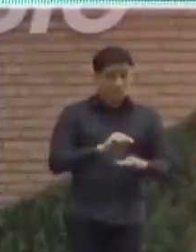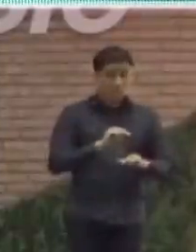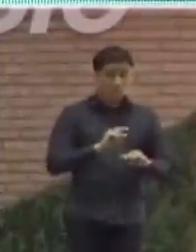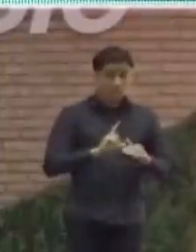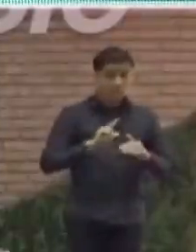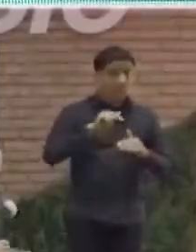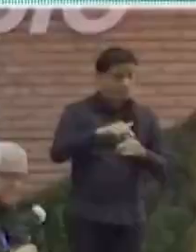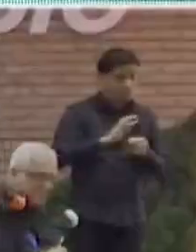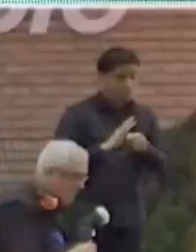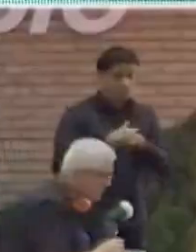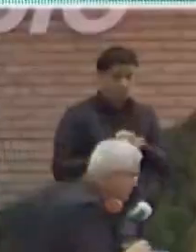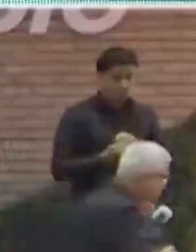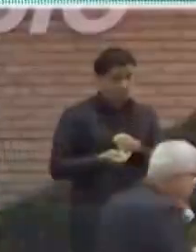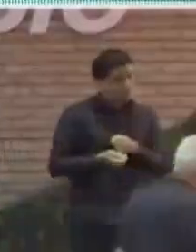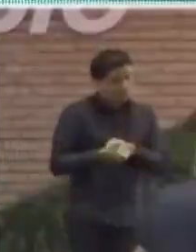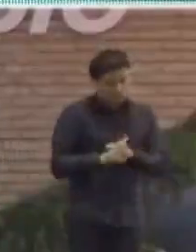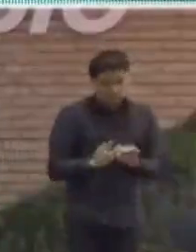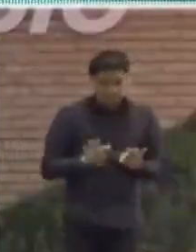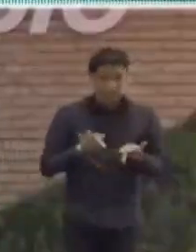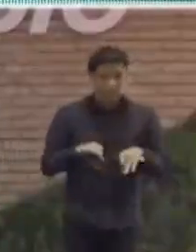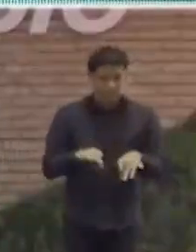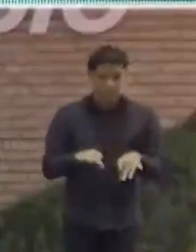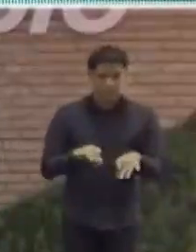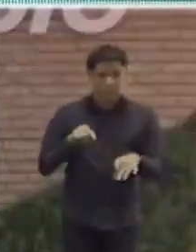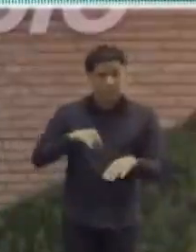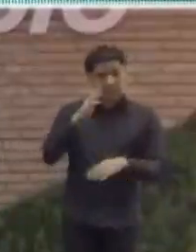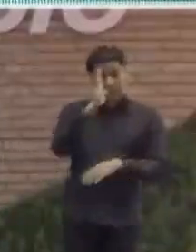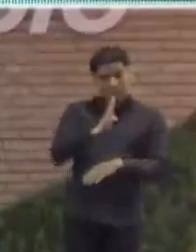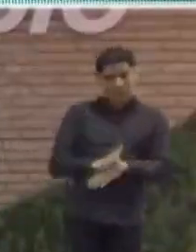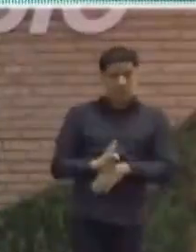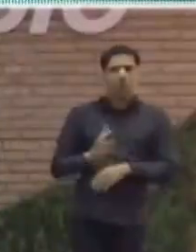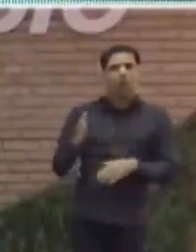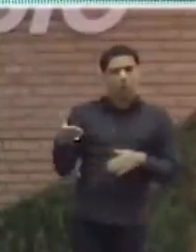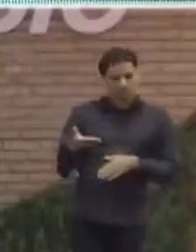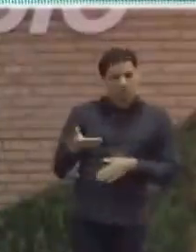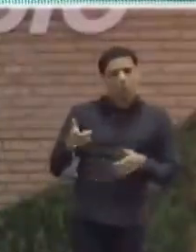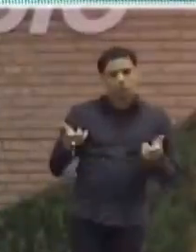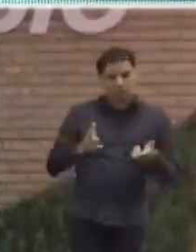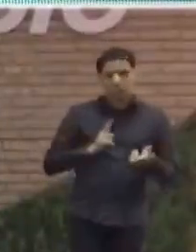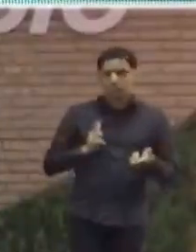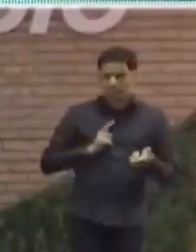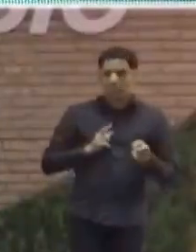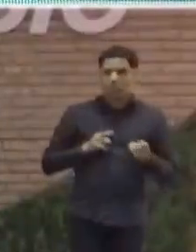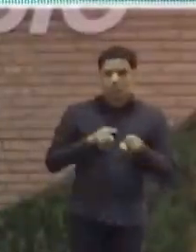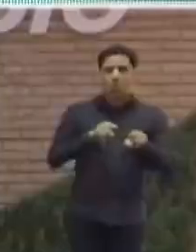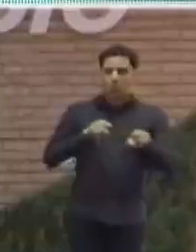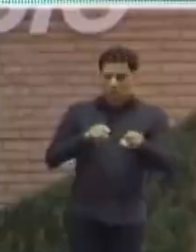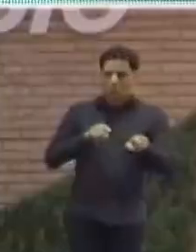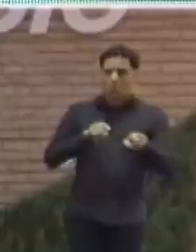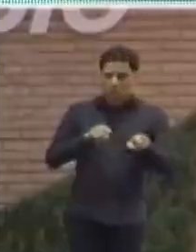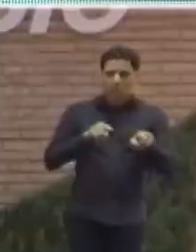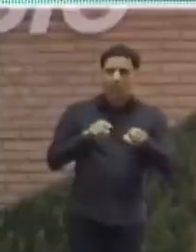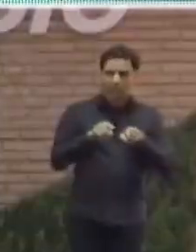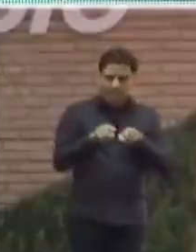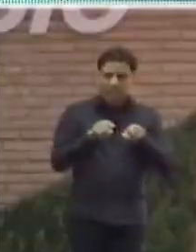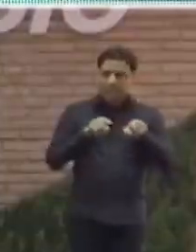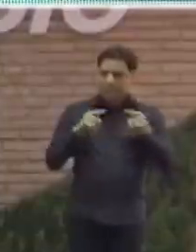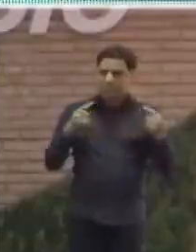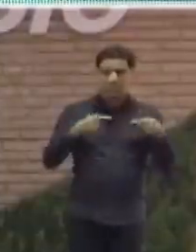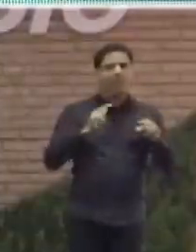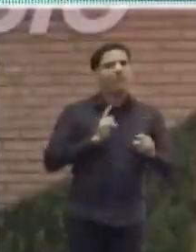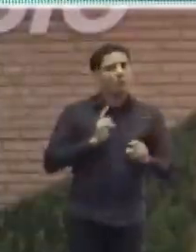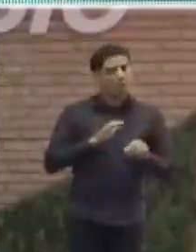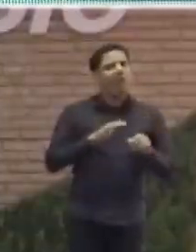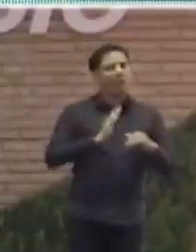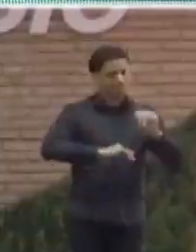praticamente acabou no país. Nós temos uma concorrência muito grande de novas modalidades de trabalho. Nós